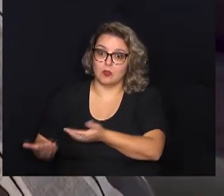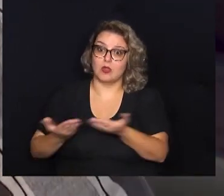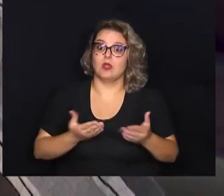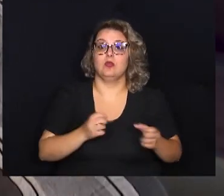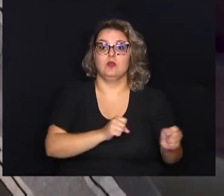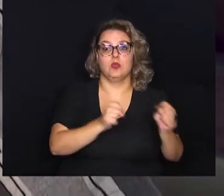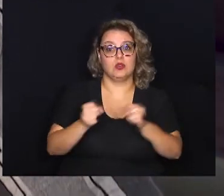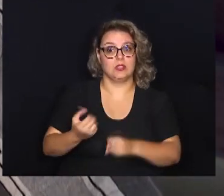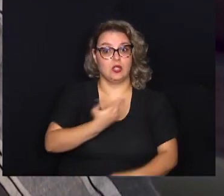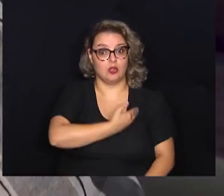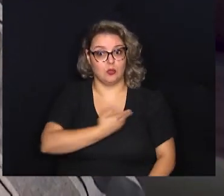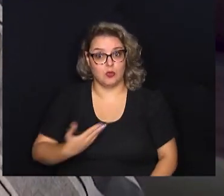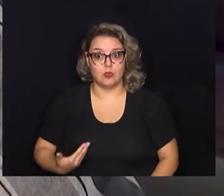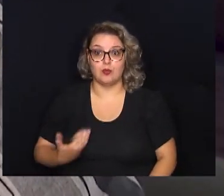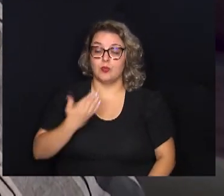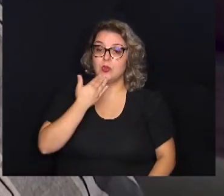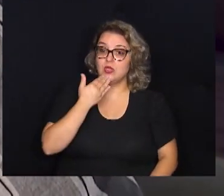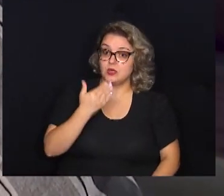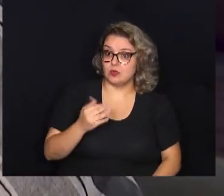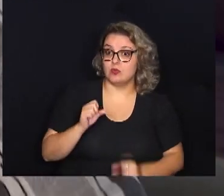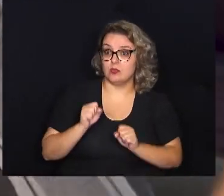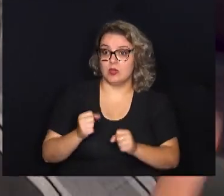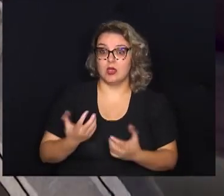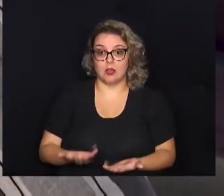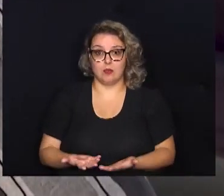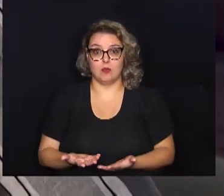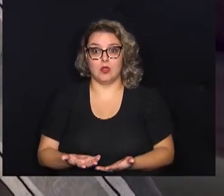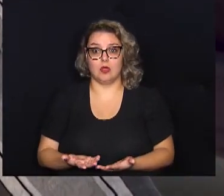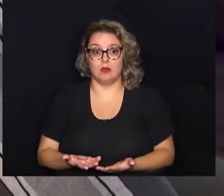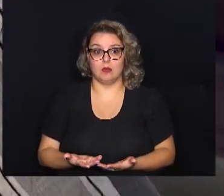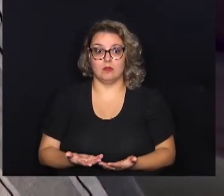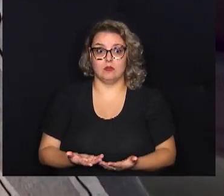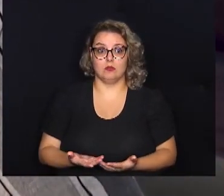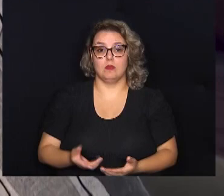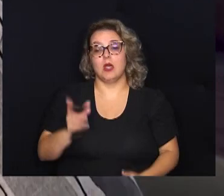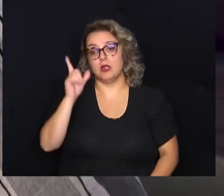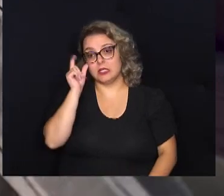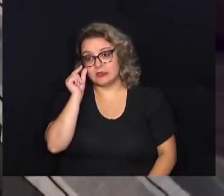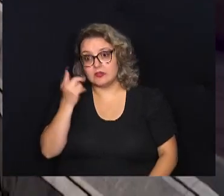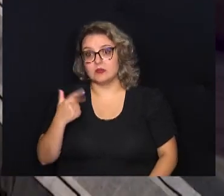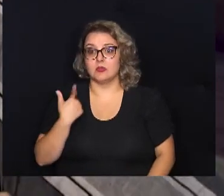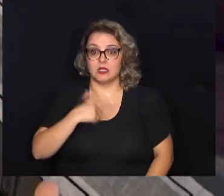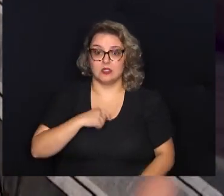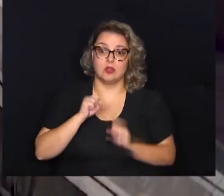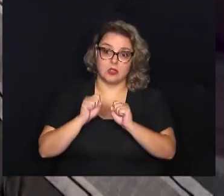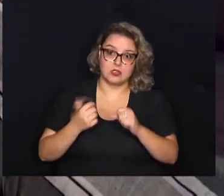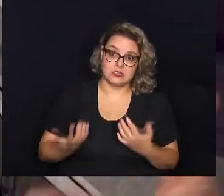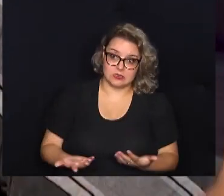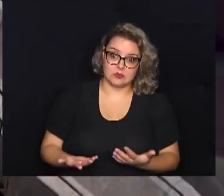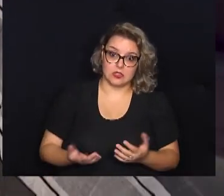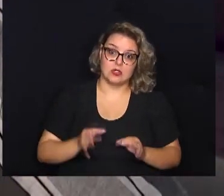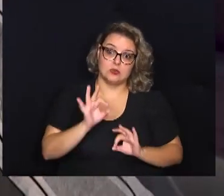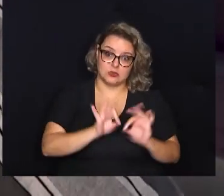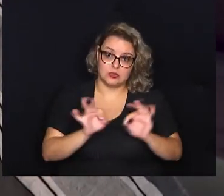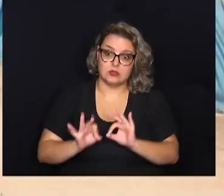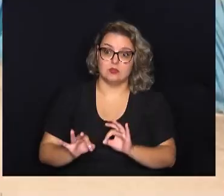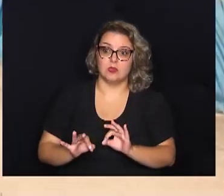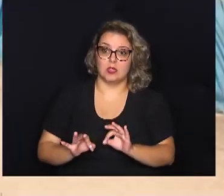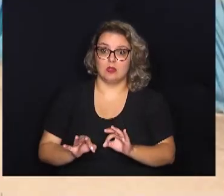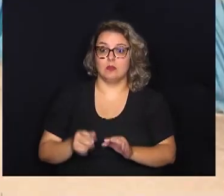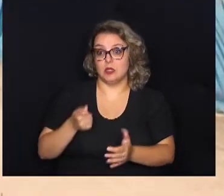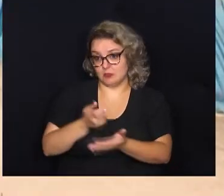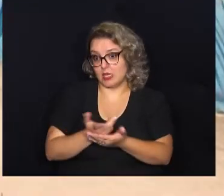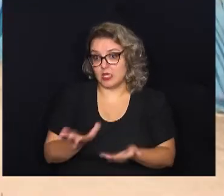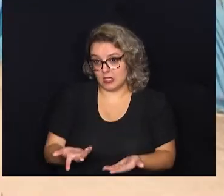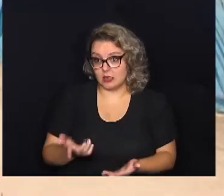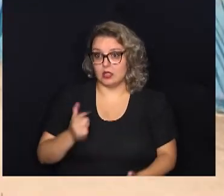público, pedir a eles para que possa estar dando uma trégua, né? Porque a gente possa estar se organizando para exatamente pagar.